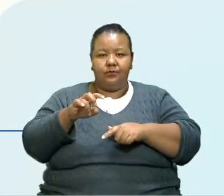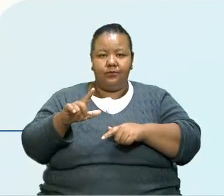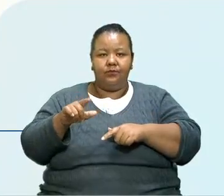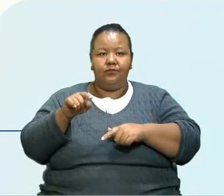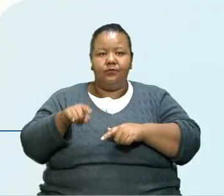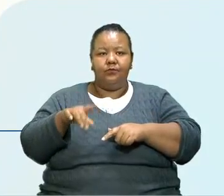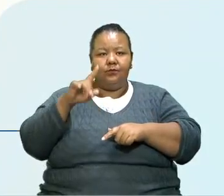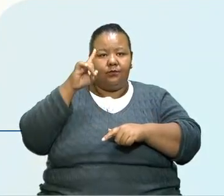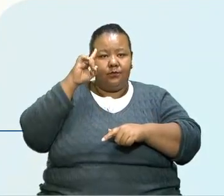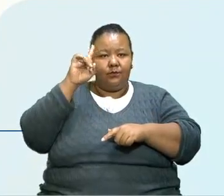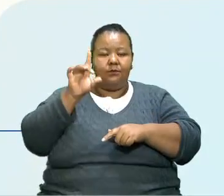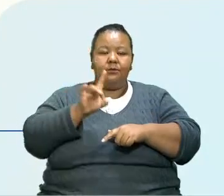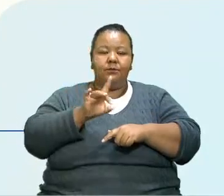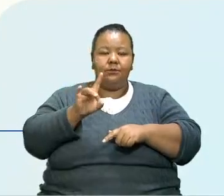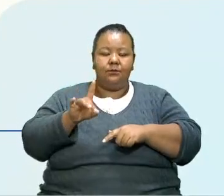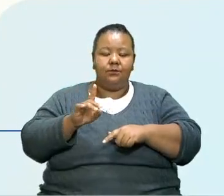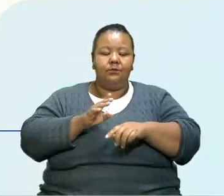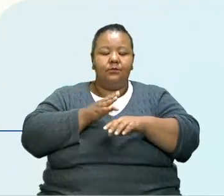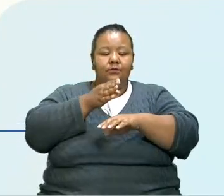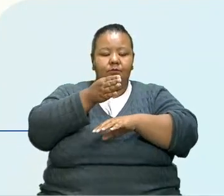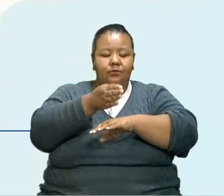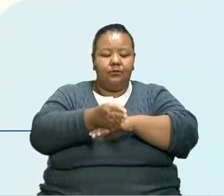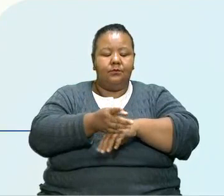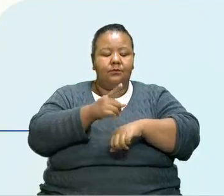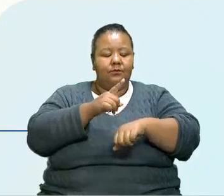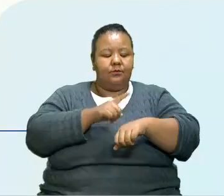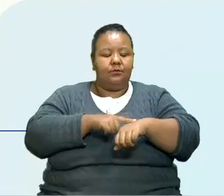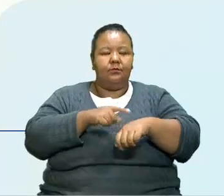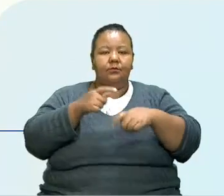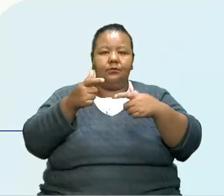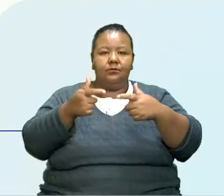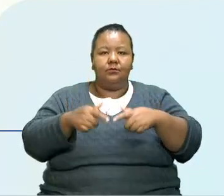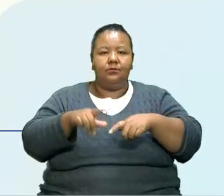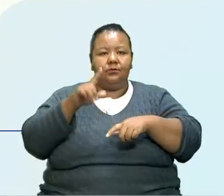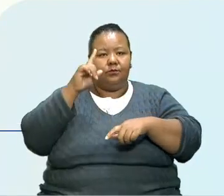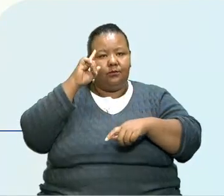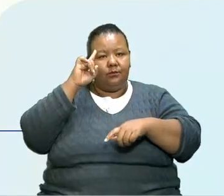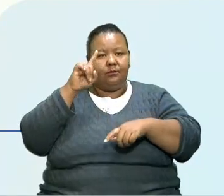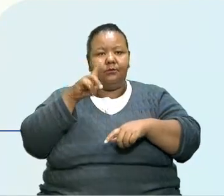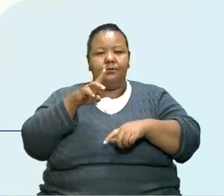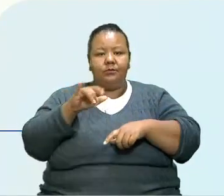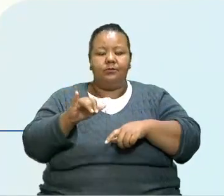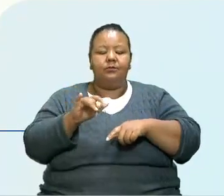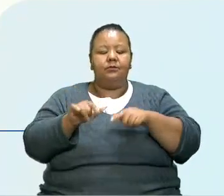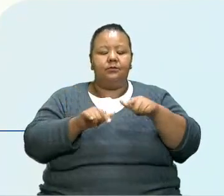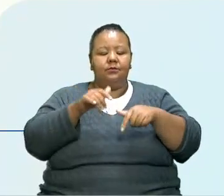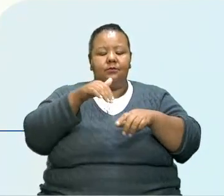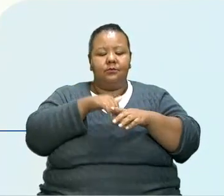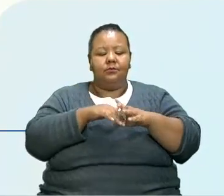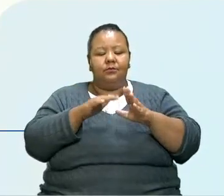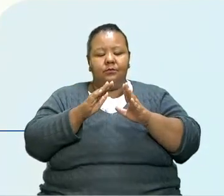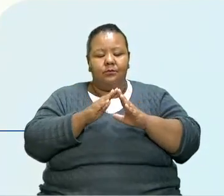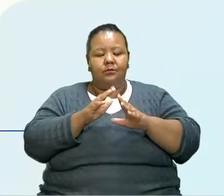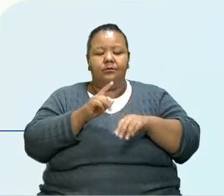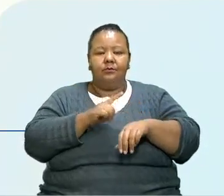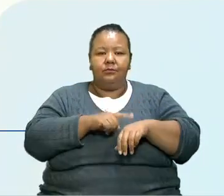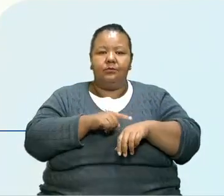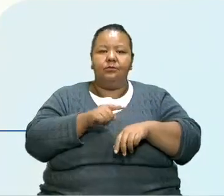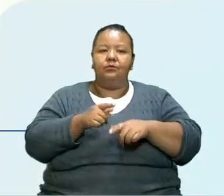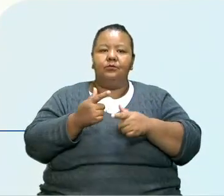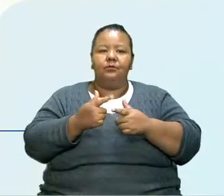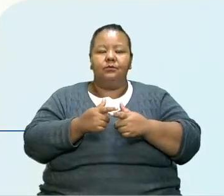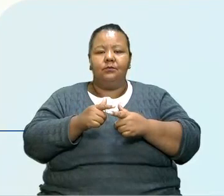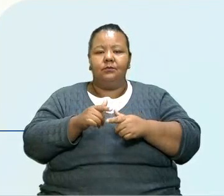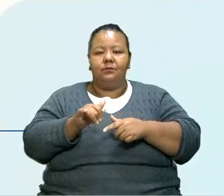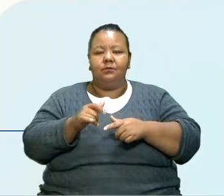eles vão cada um ir na empresa, o horário, o local, os dias que vão ser trabalhados em casa, o horário, o local. Porque